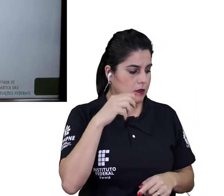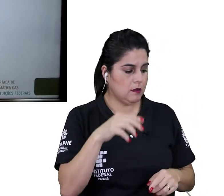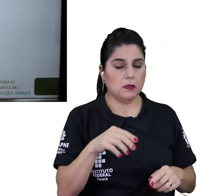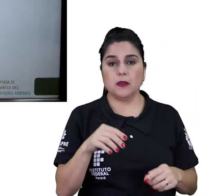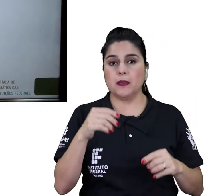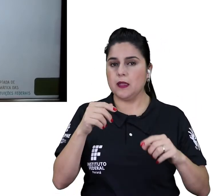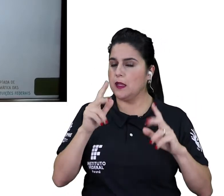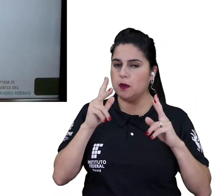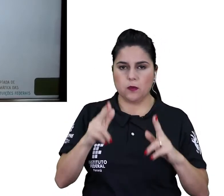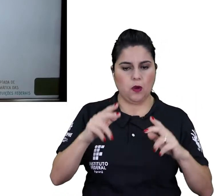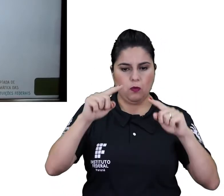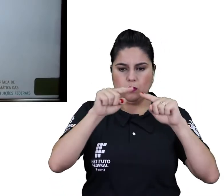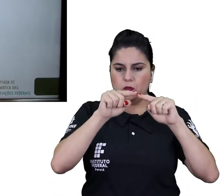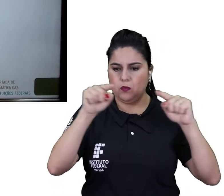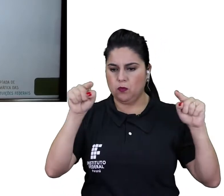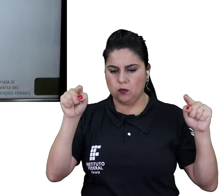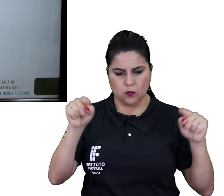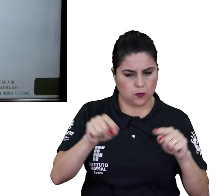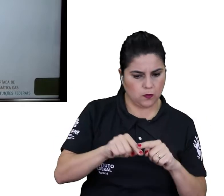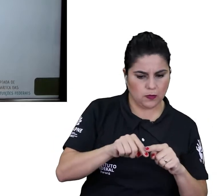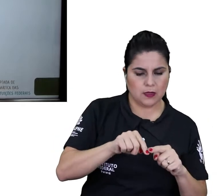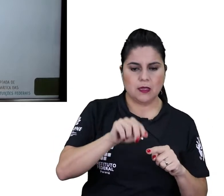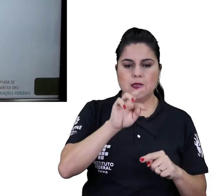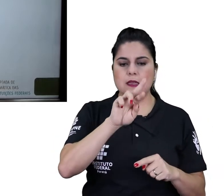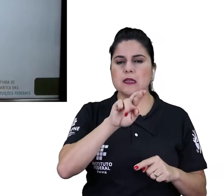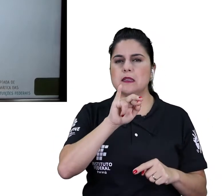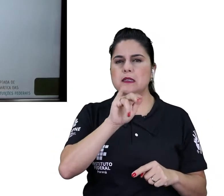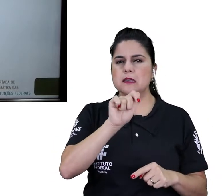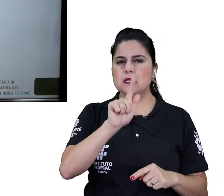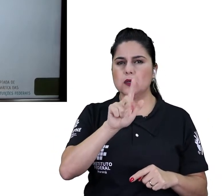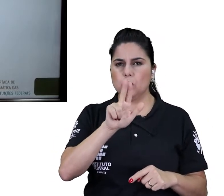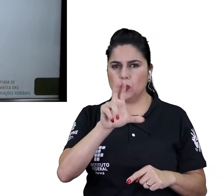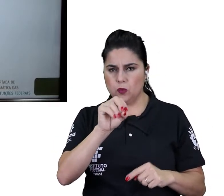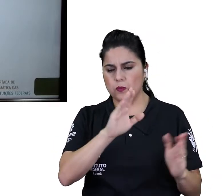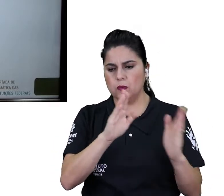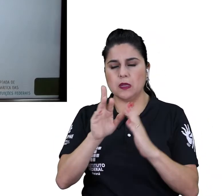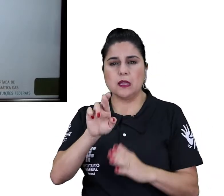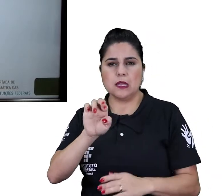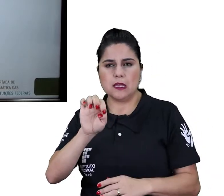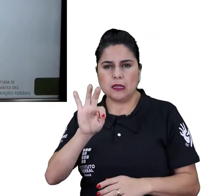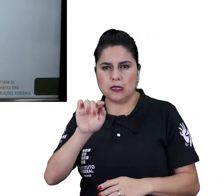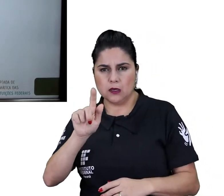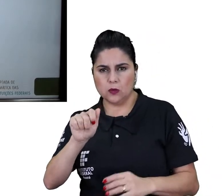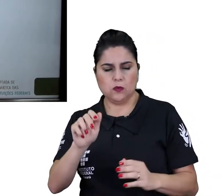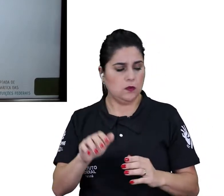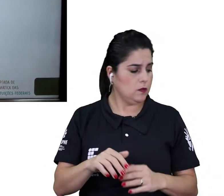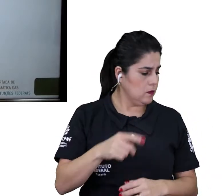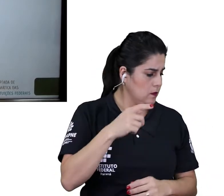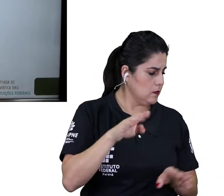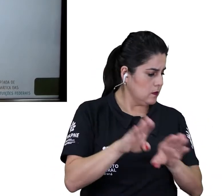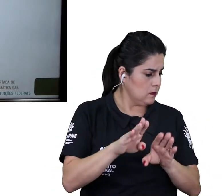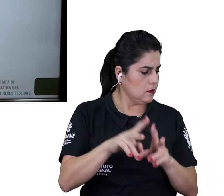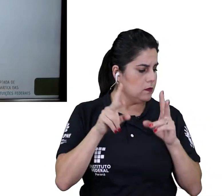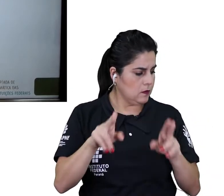um triângulo retângulo. Vou melhorar aqui essa construção